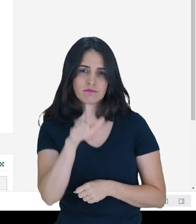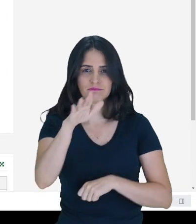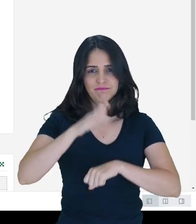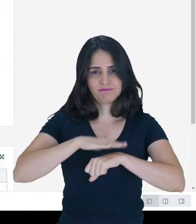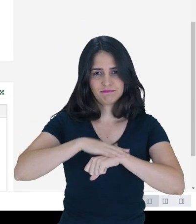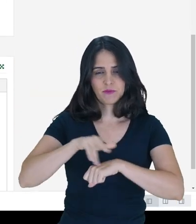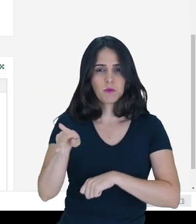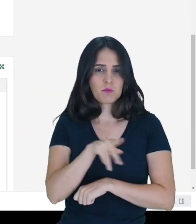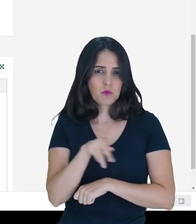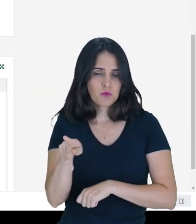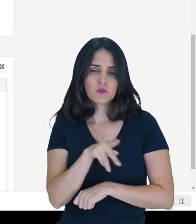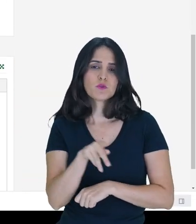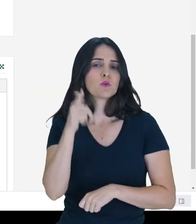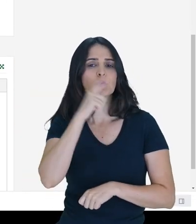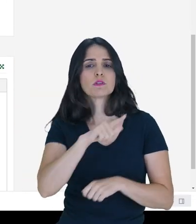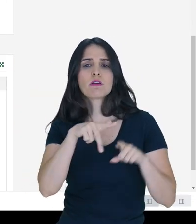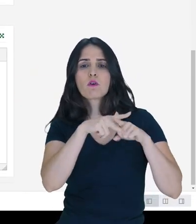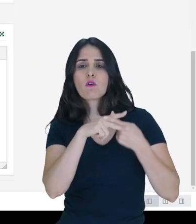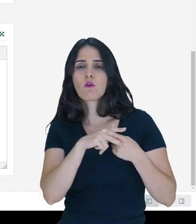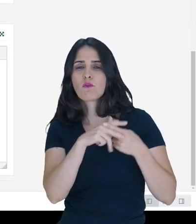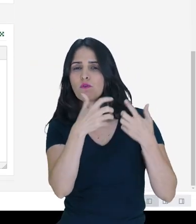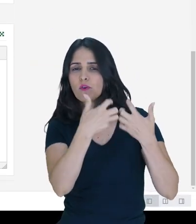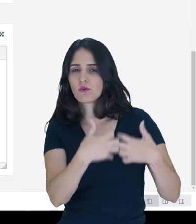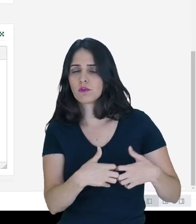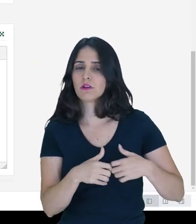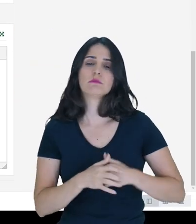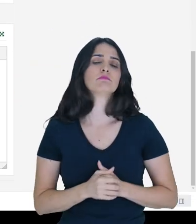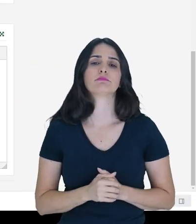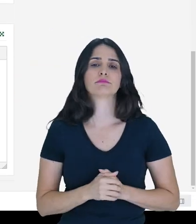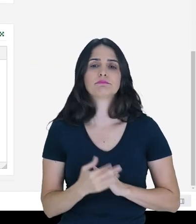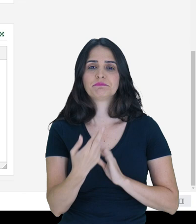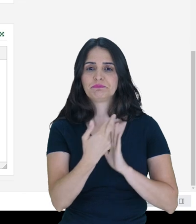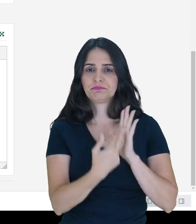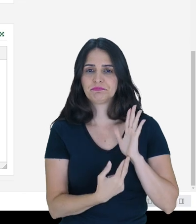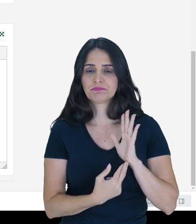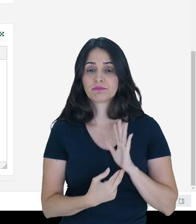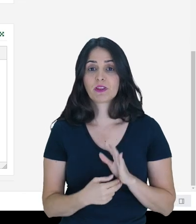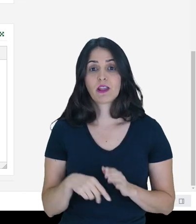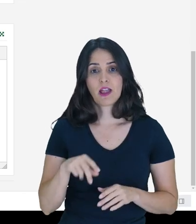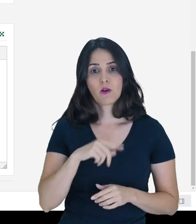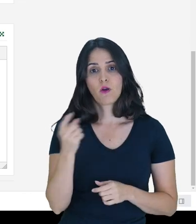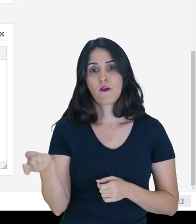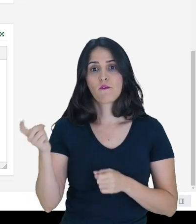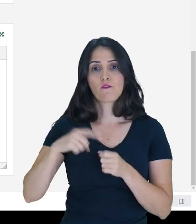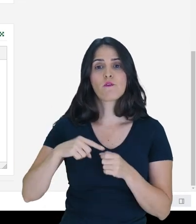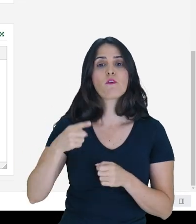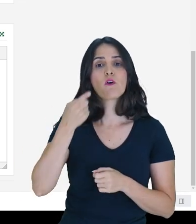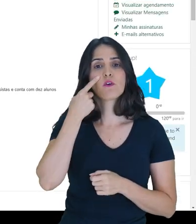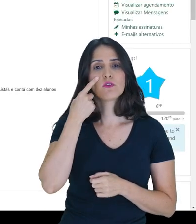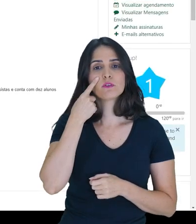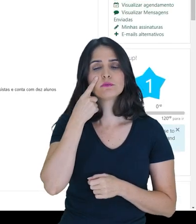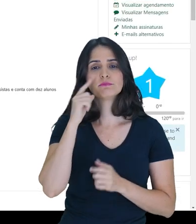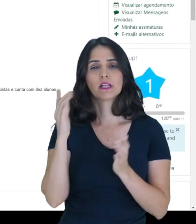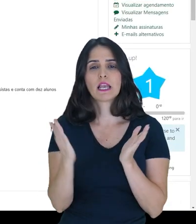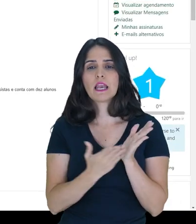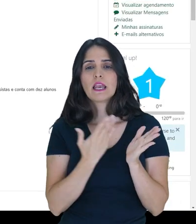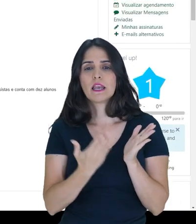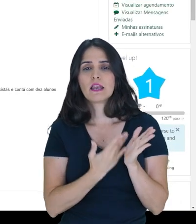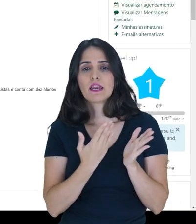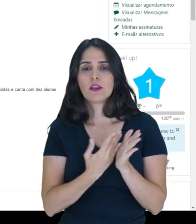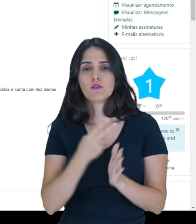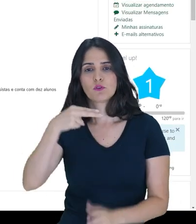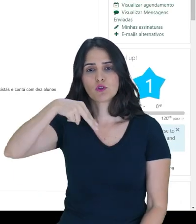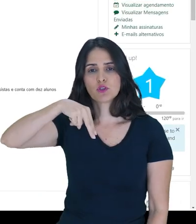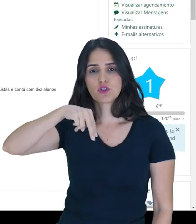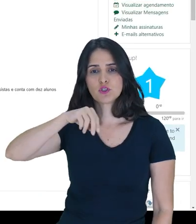de outra forma que o professor configurar então agora vamos lá no livro de notas Só para confirmar como